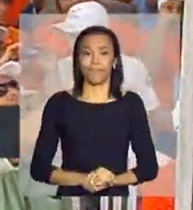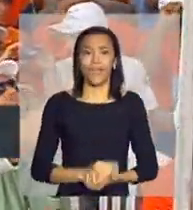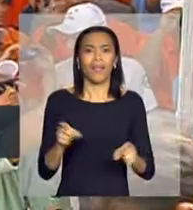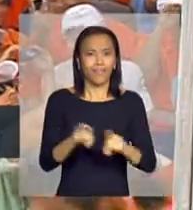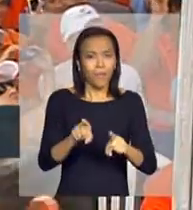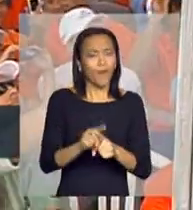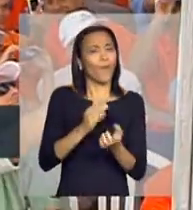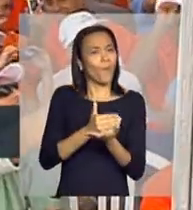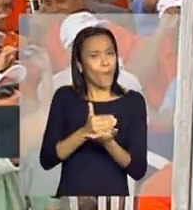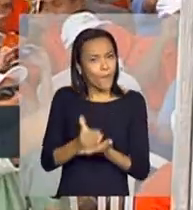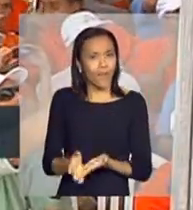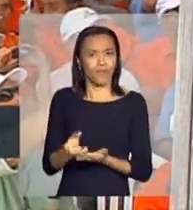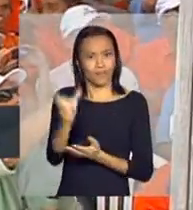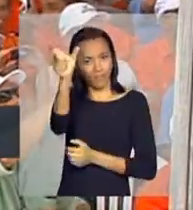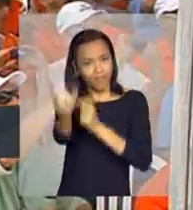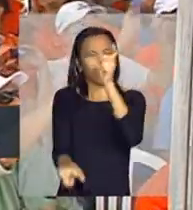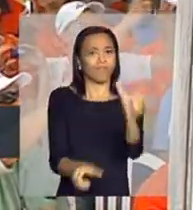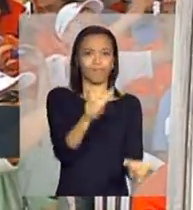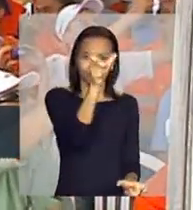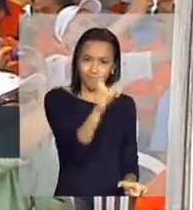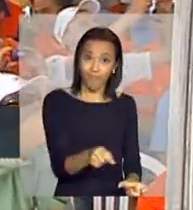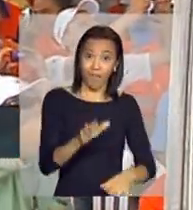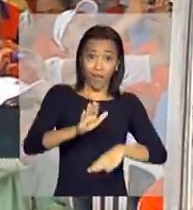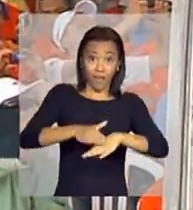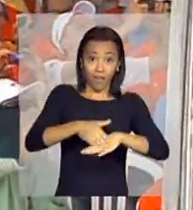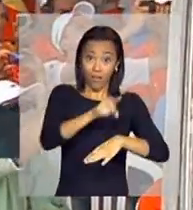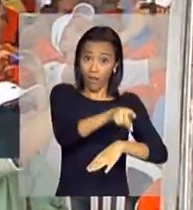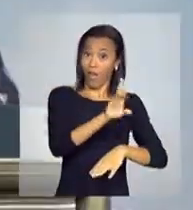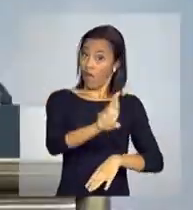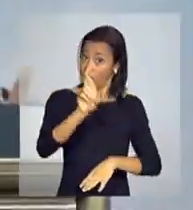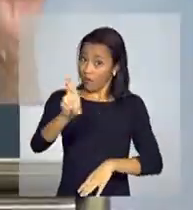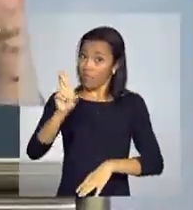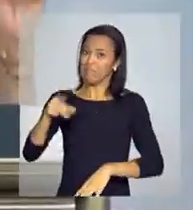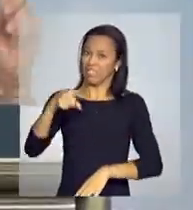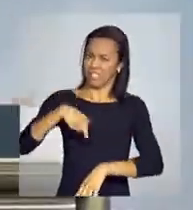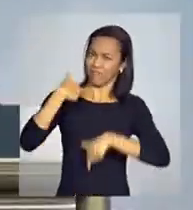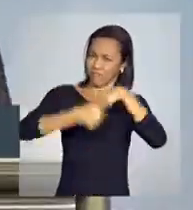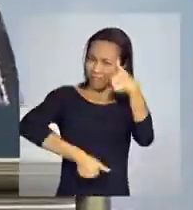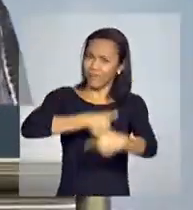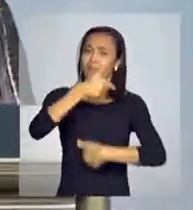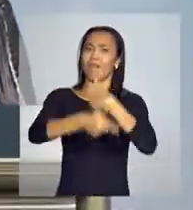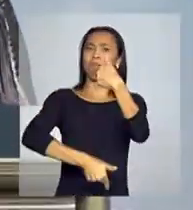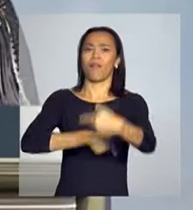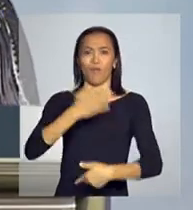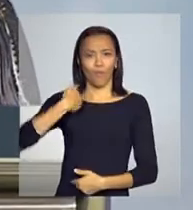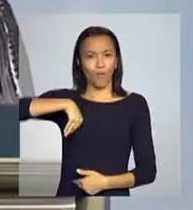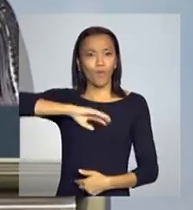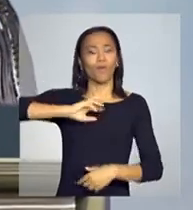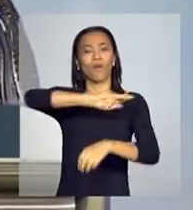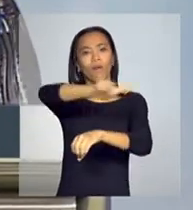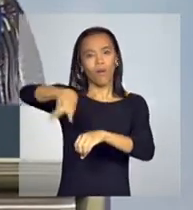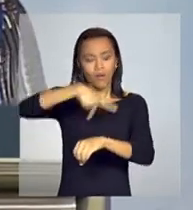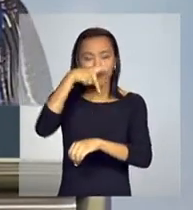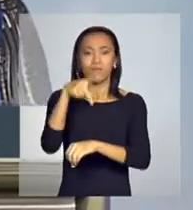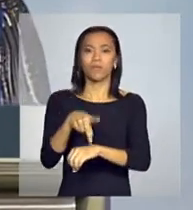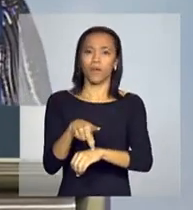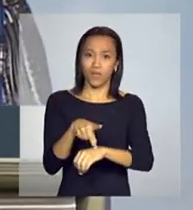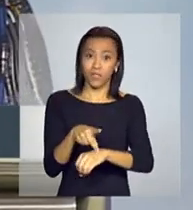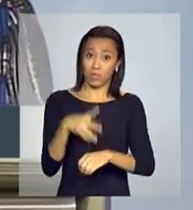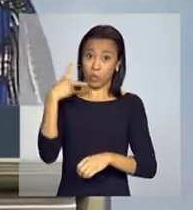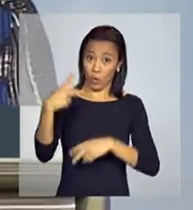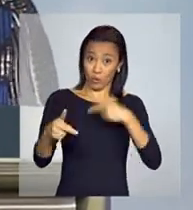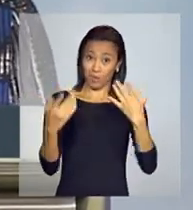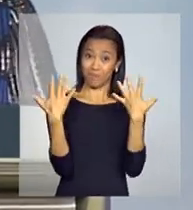Começo por eles, pelo papel que eles têm desempenhado no nosso país, com as